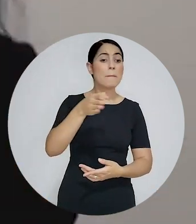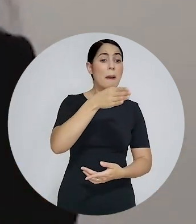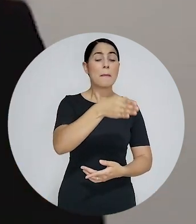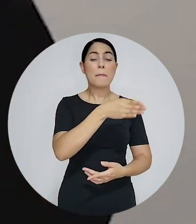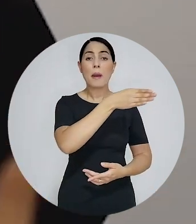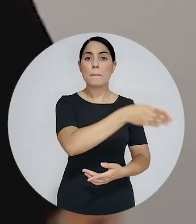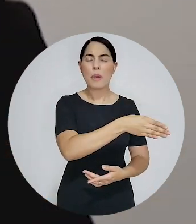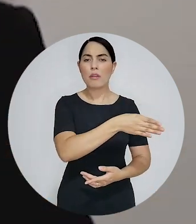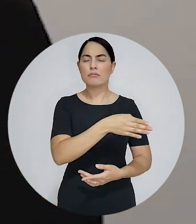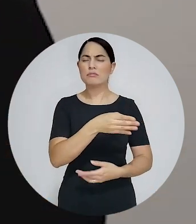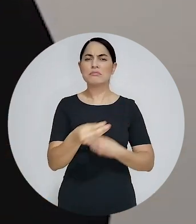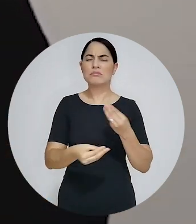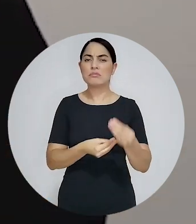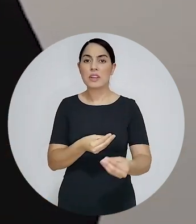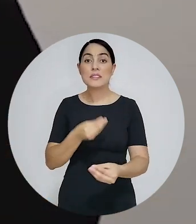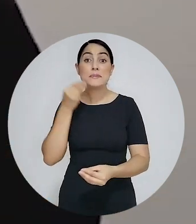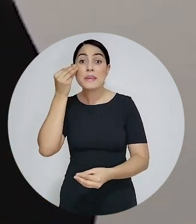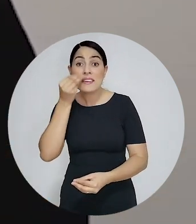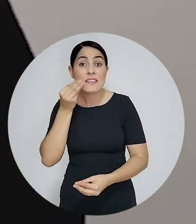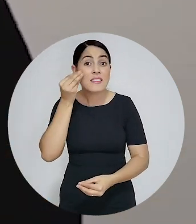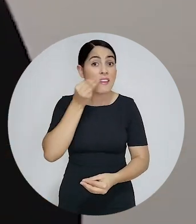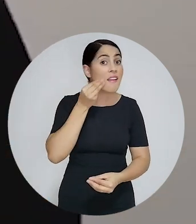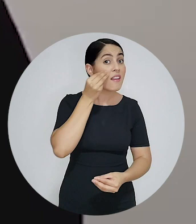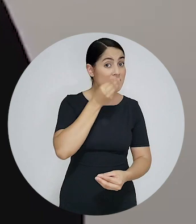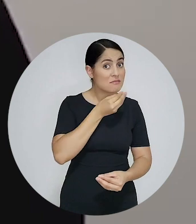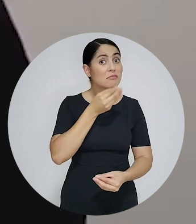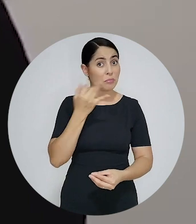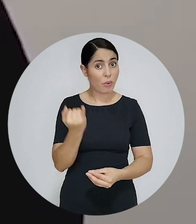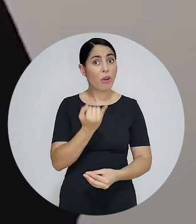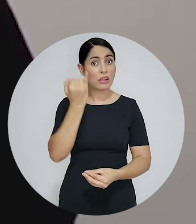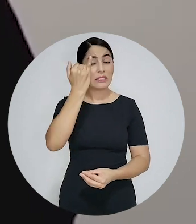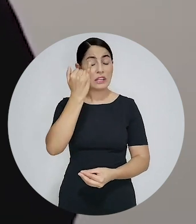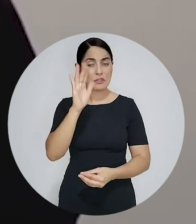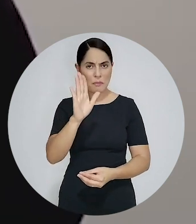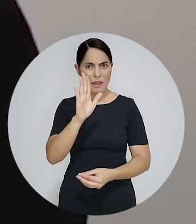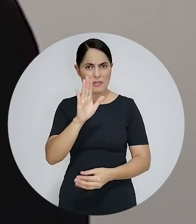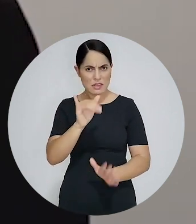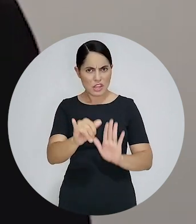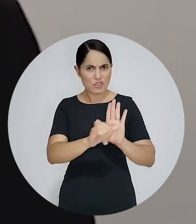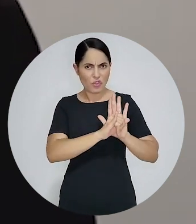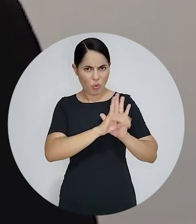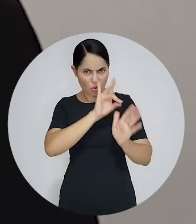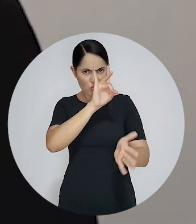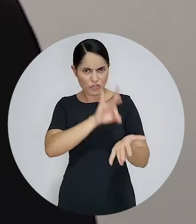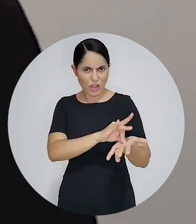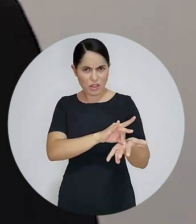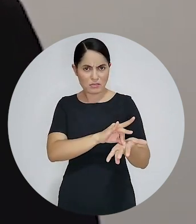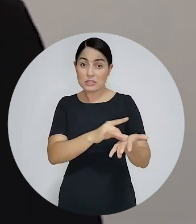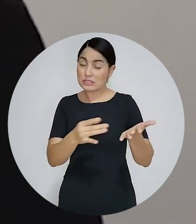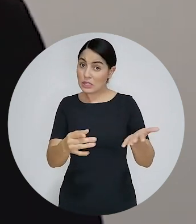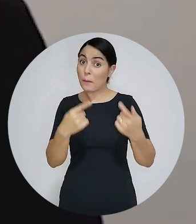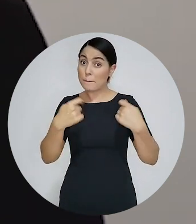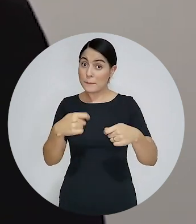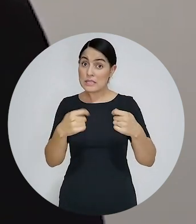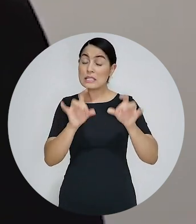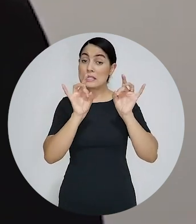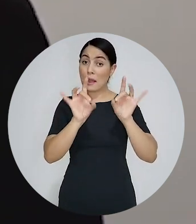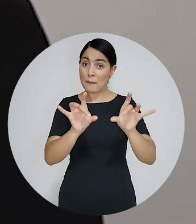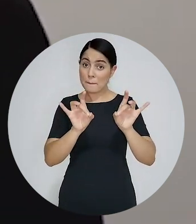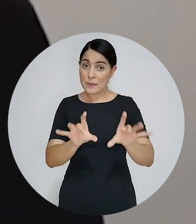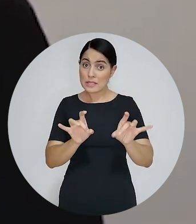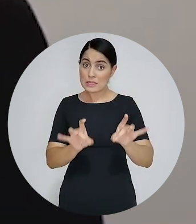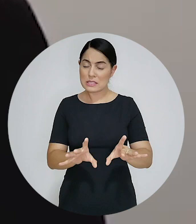ficar também indo para todos os lados. Então, primeiro experimente, mas assim que definir uma carreira, uma área,